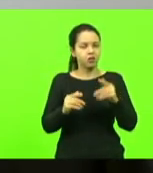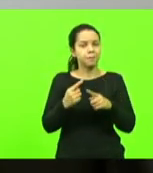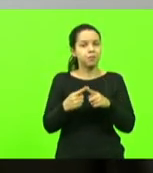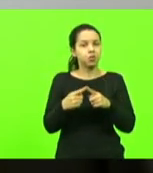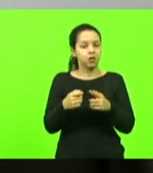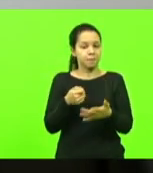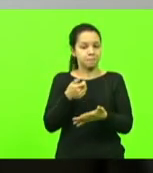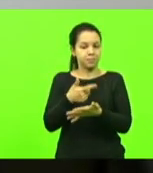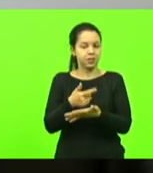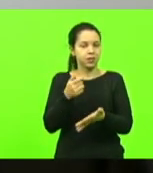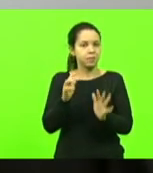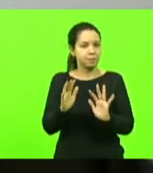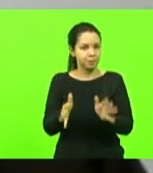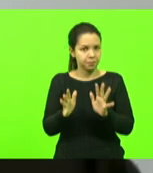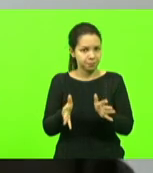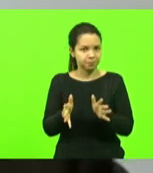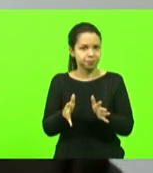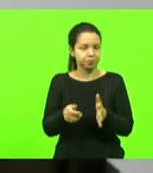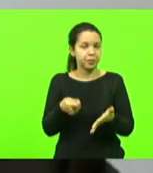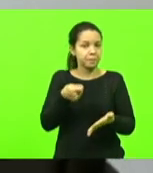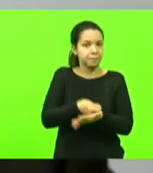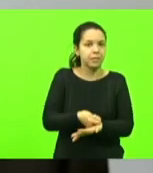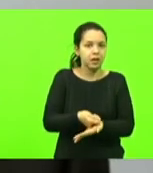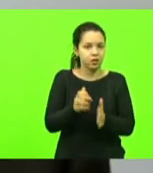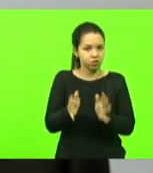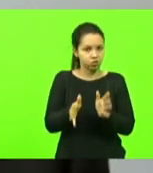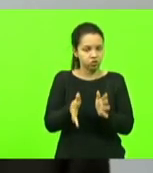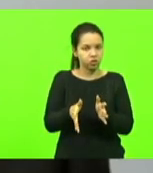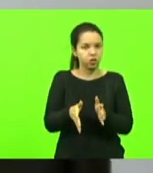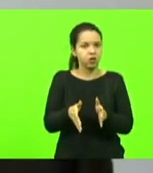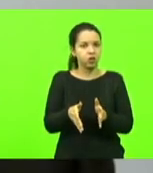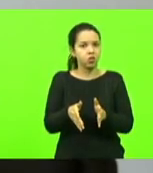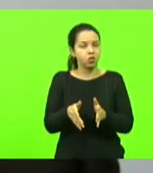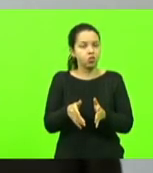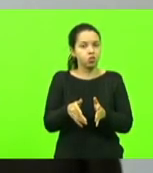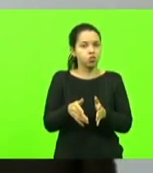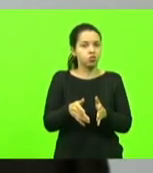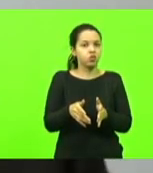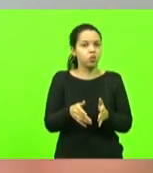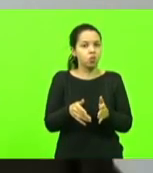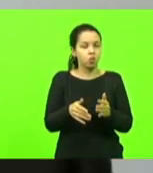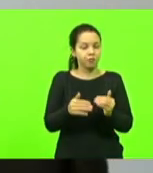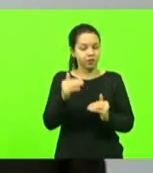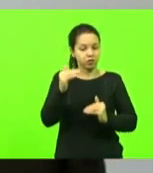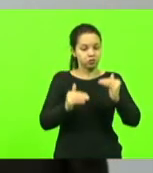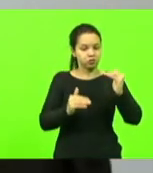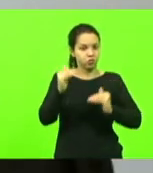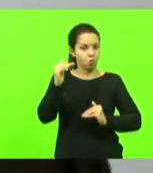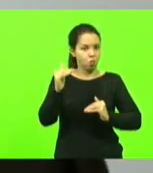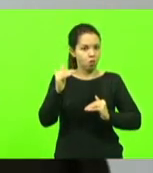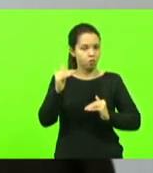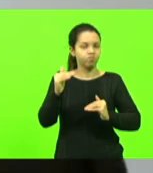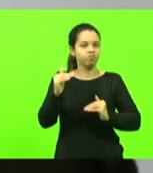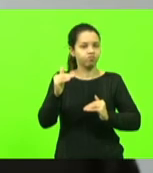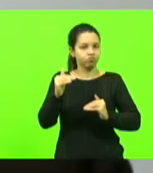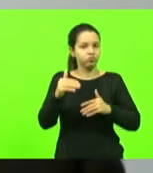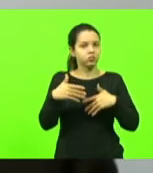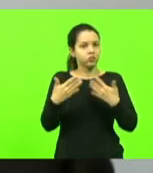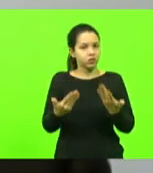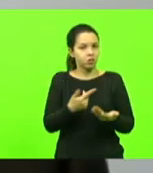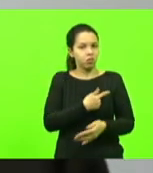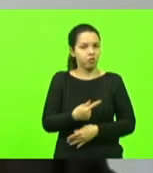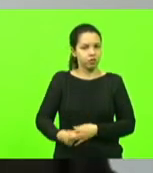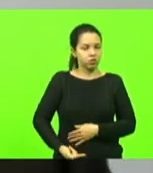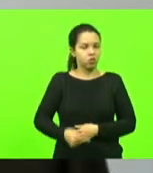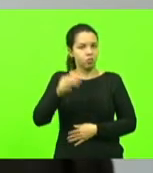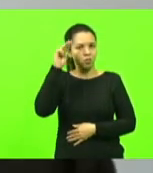foram pagas. Então, o jogo fica desigual. Então, governador Carlos Moisés,